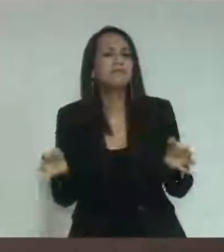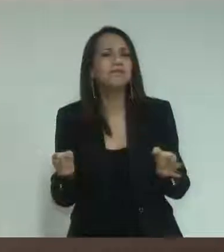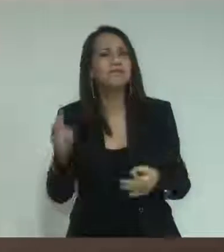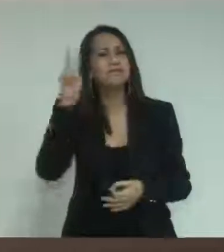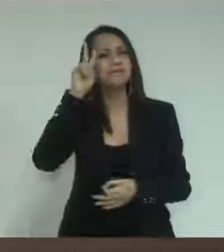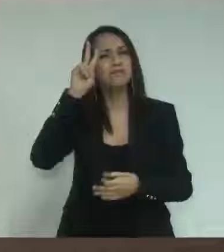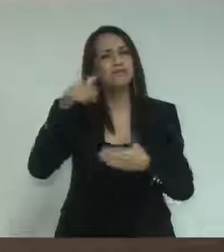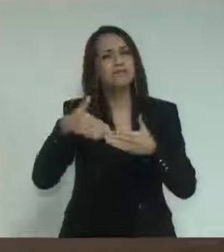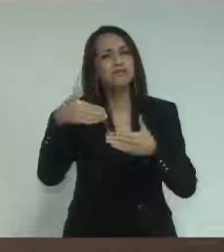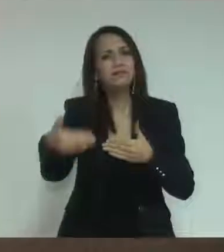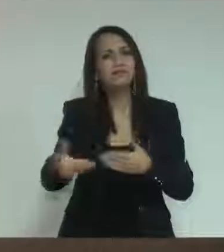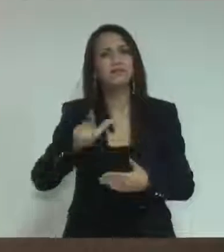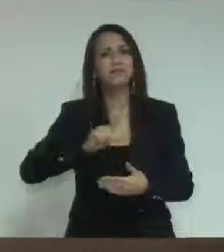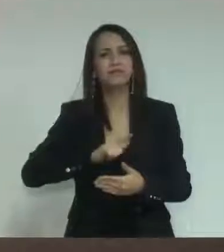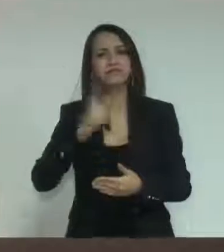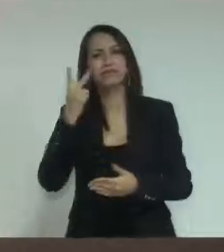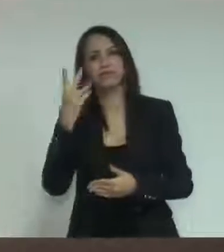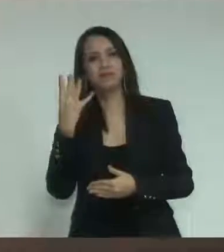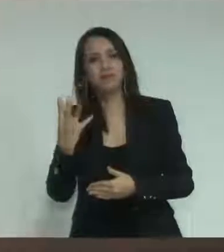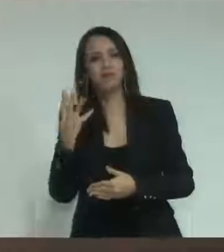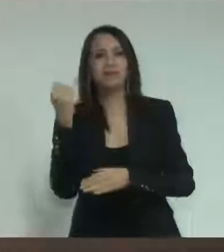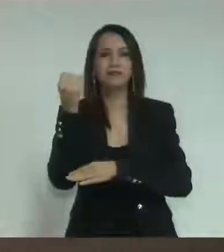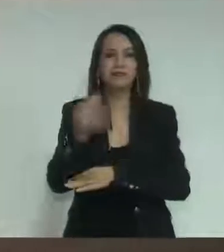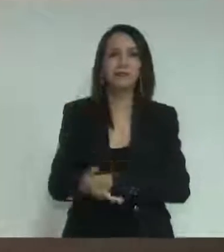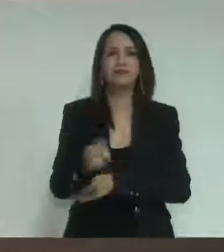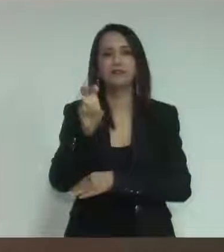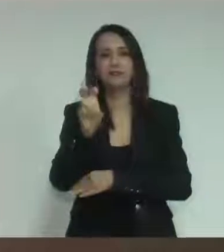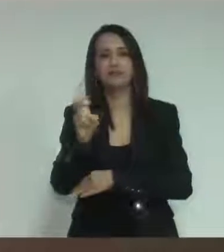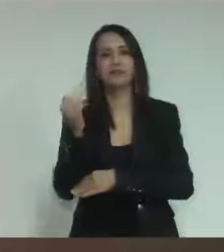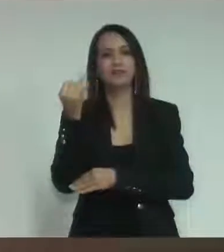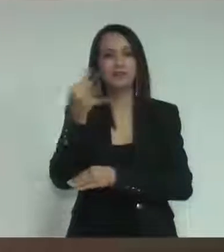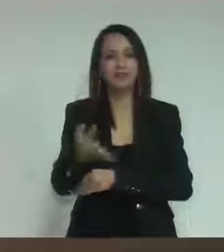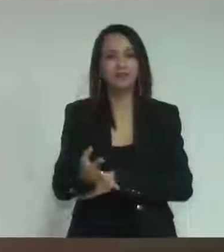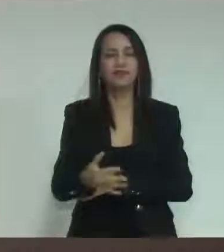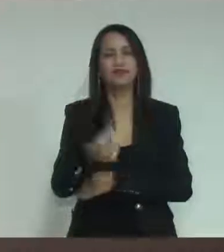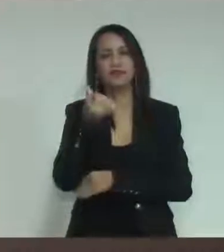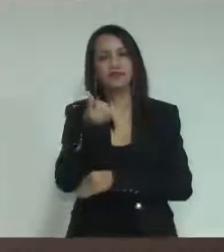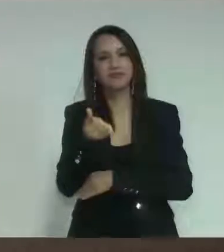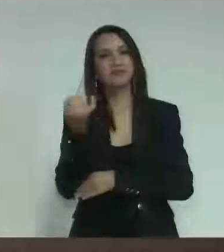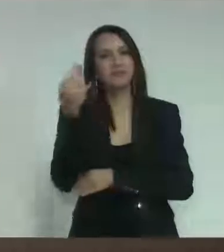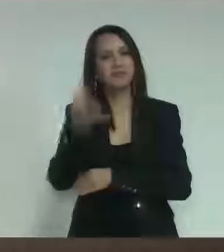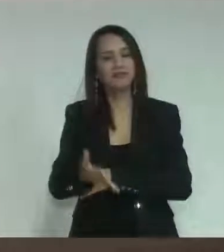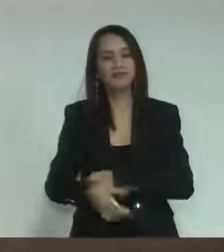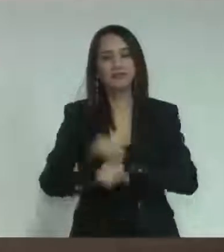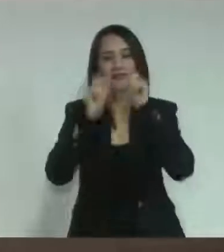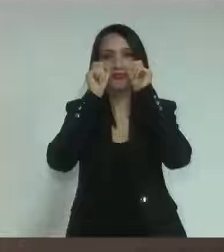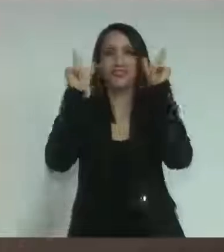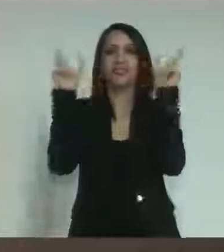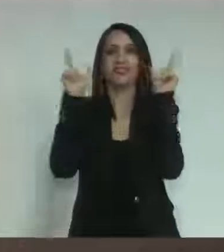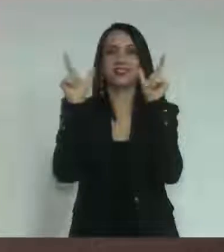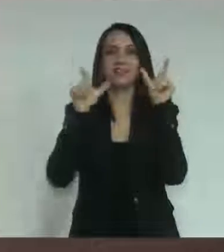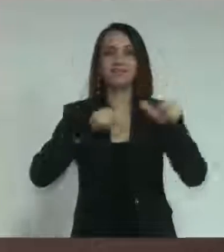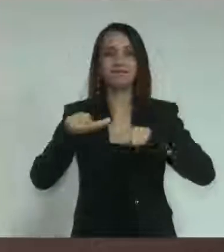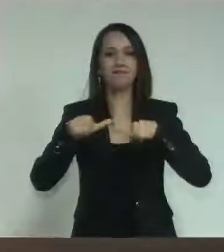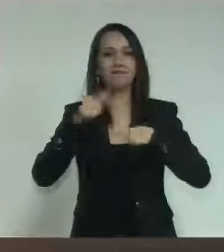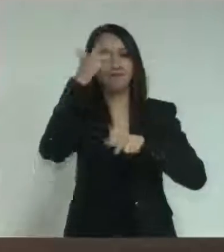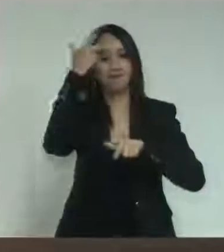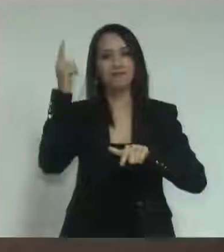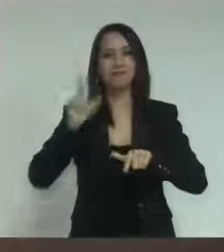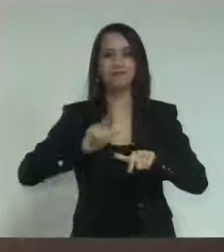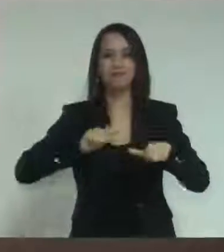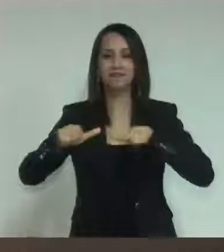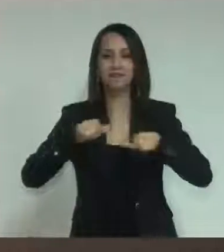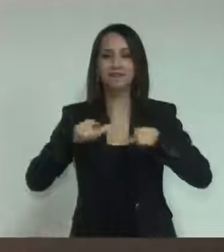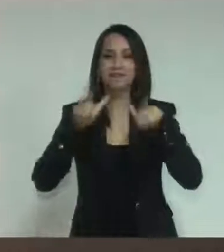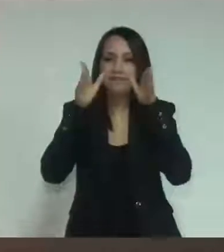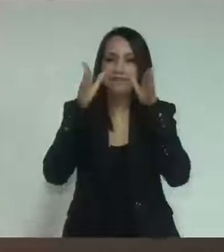segunda-feira, seja às 4 da manhã, 5 da manhã, 6 da manhã, nós vamos levantar, vamos trabalhar para aqueles que têm trabalho, não é? E